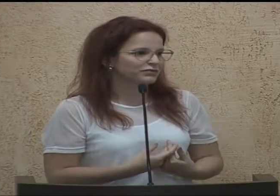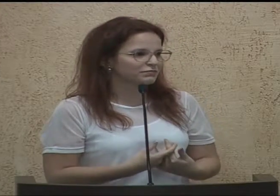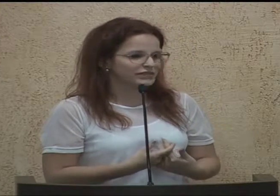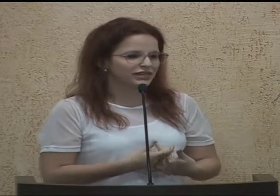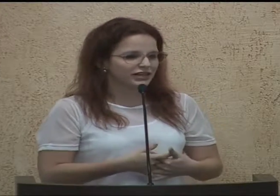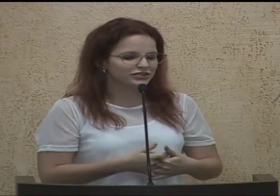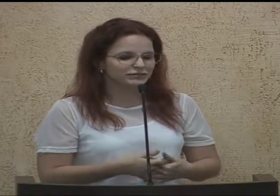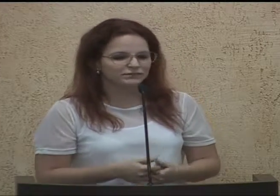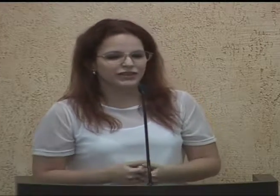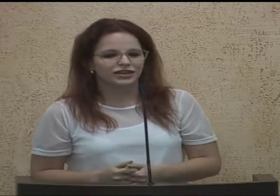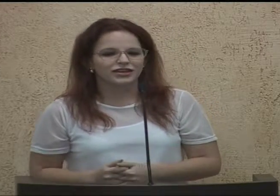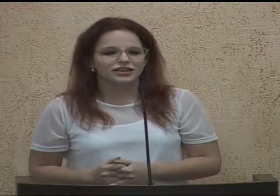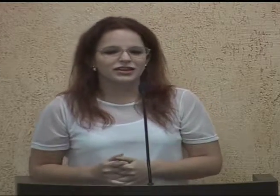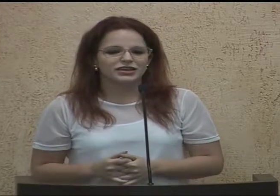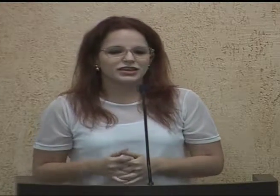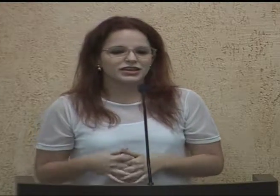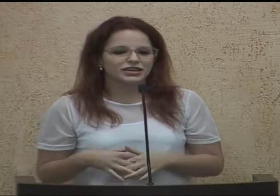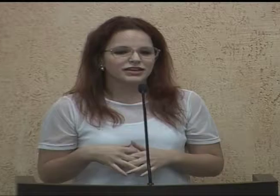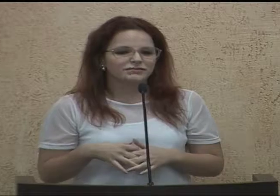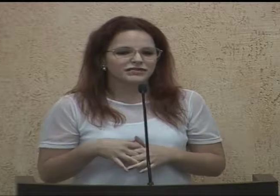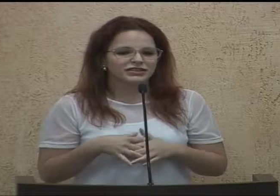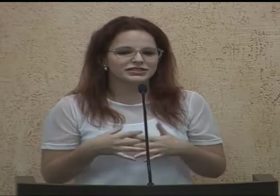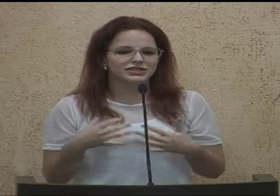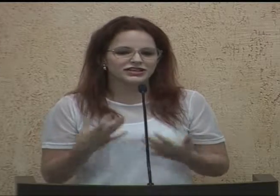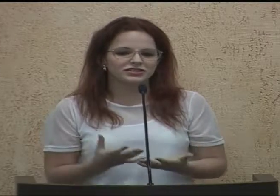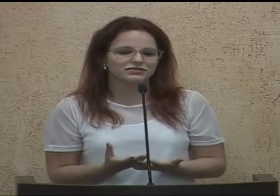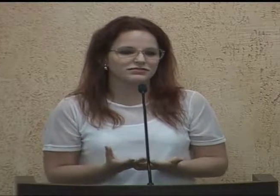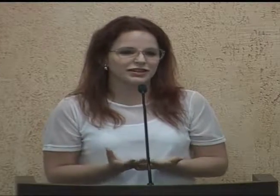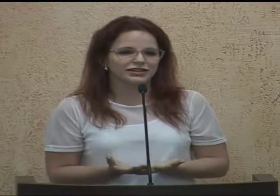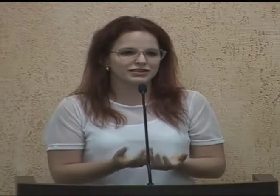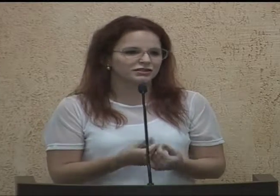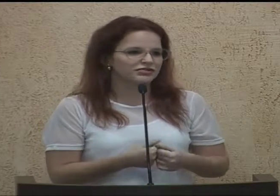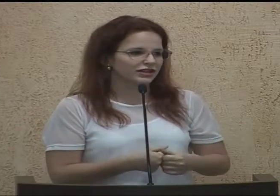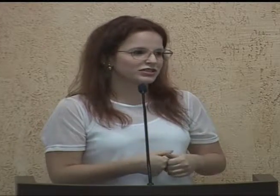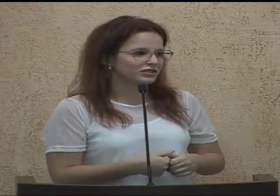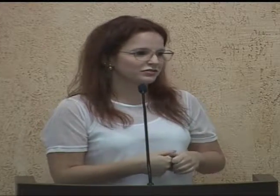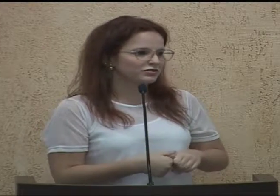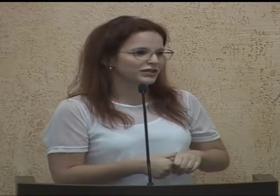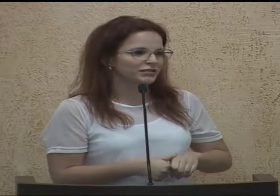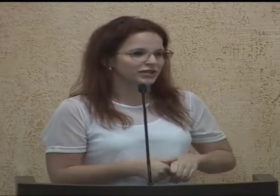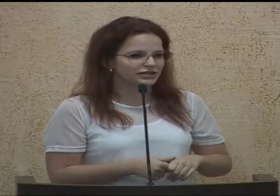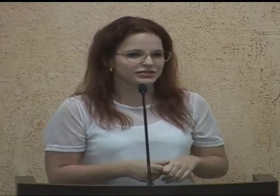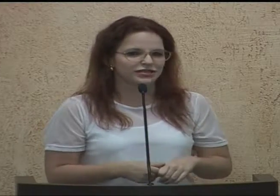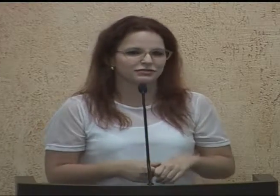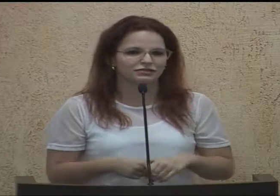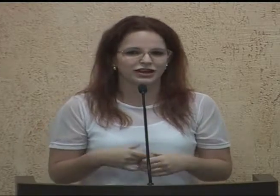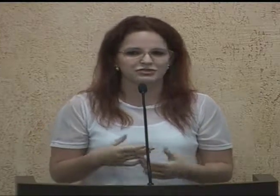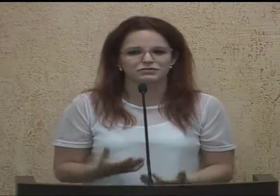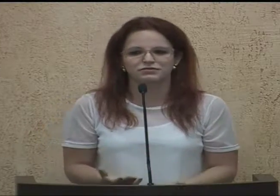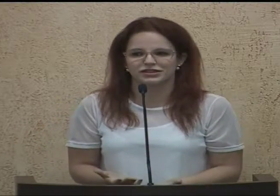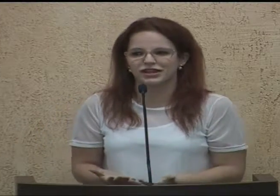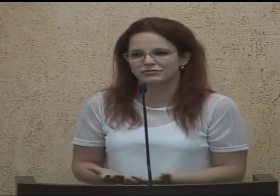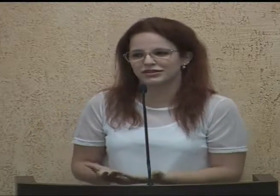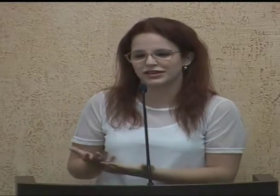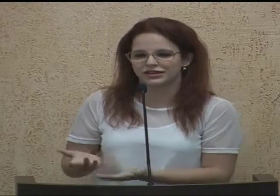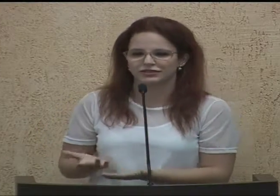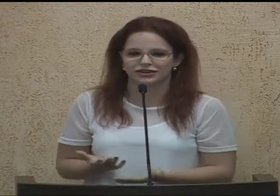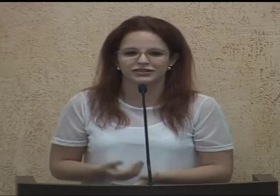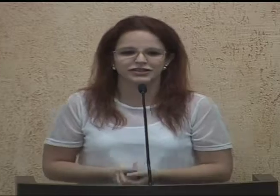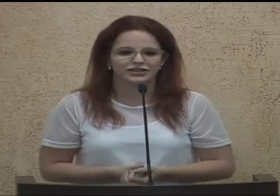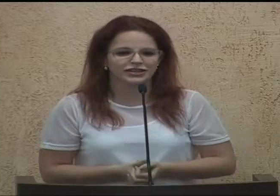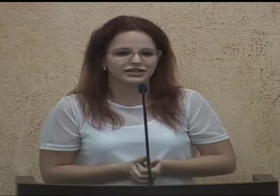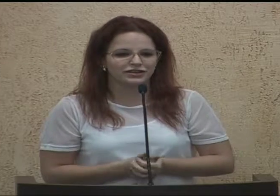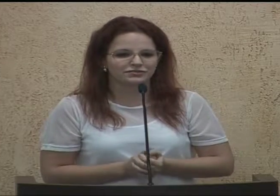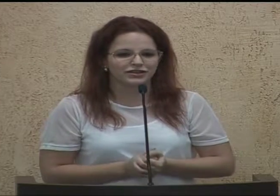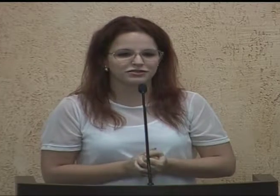atuar junto a esse paciente. E se a gente vê que tem um indicativo de uma demência, no caso o Alzheimer, né, que